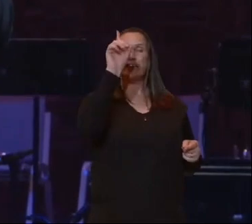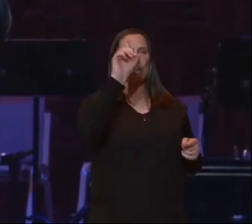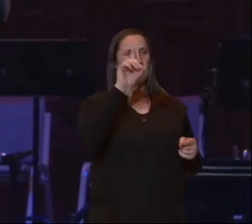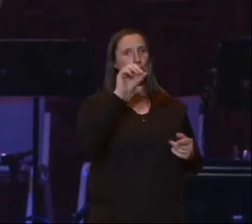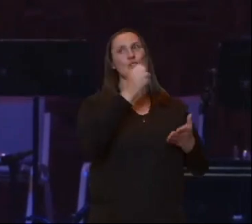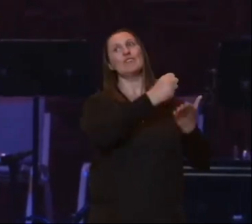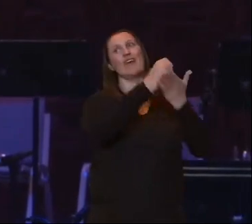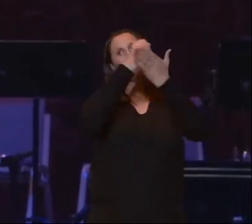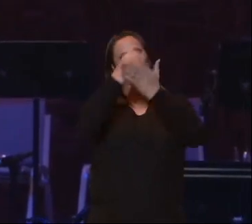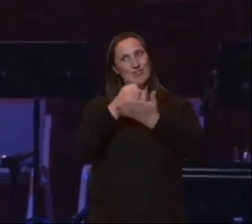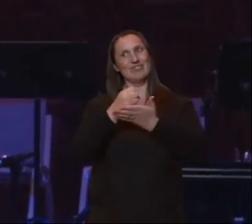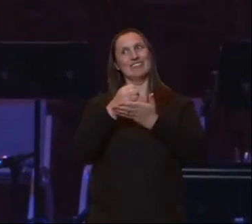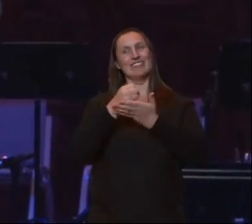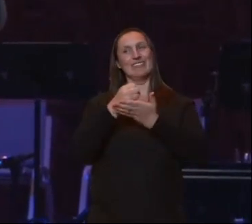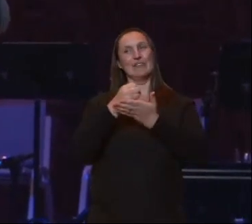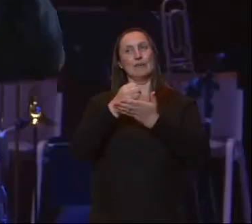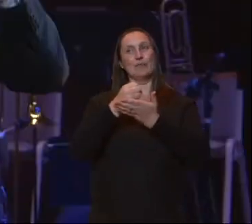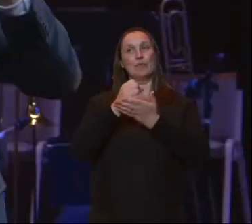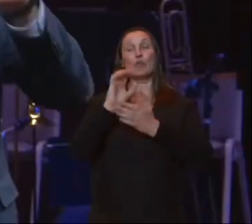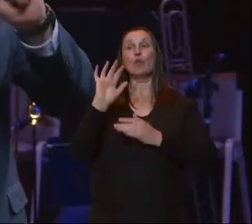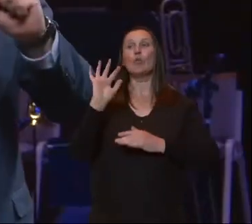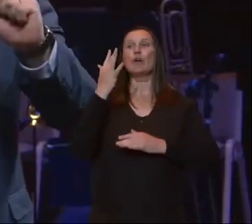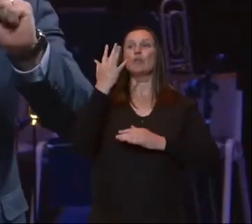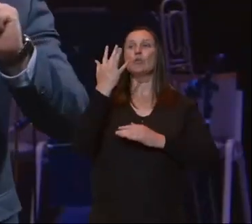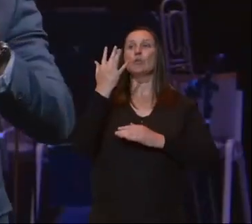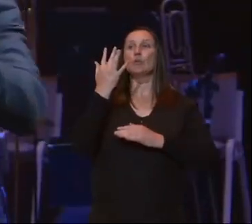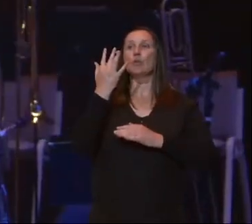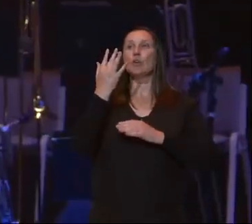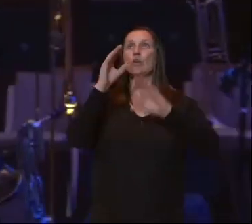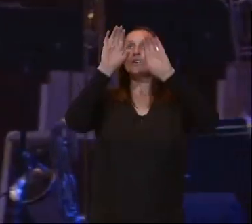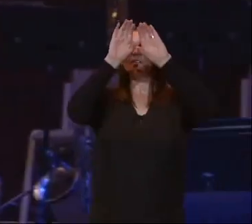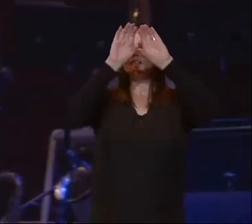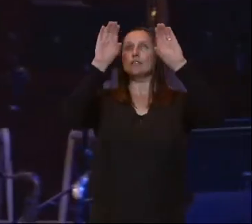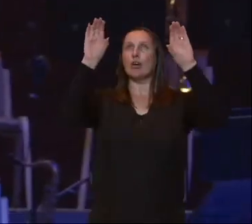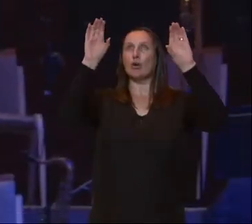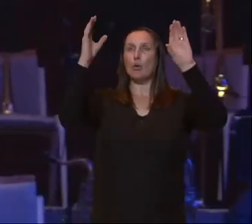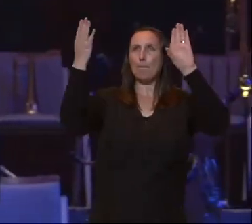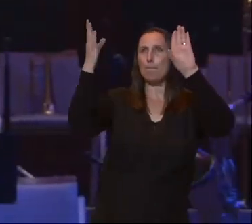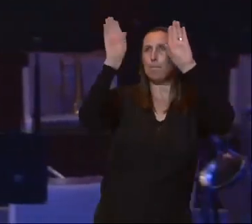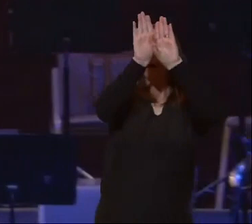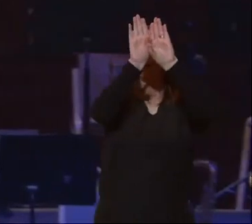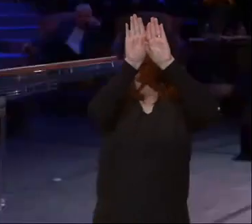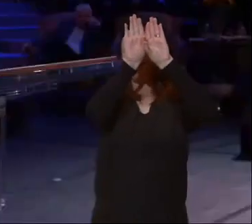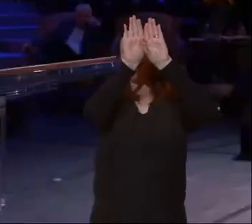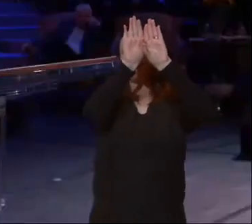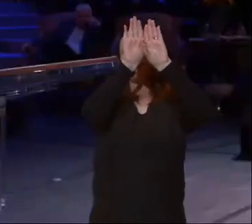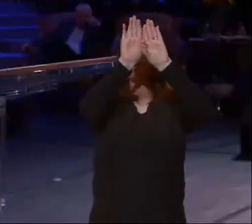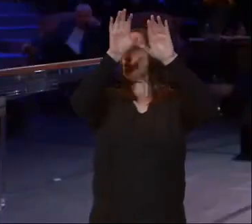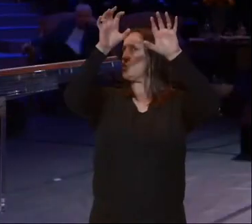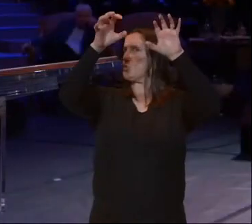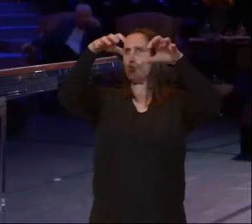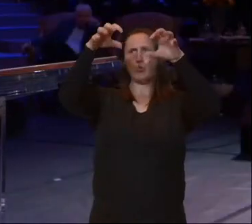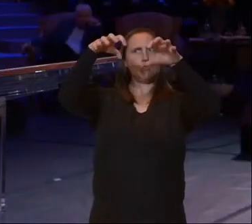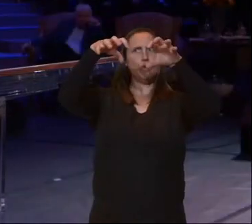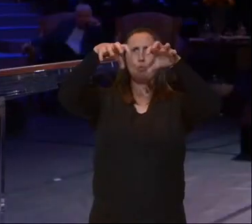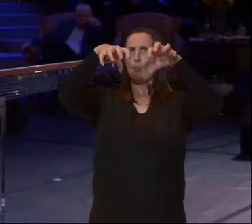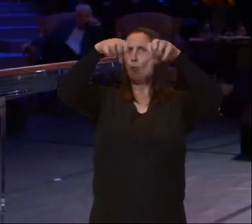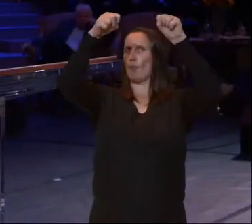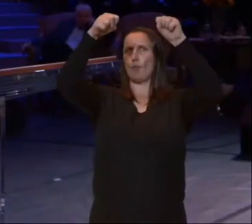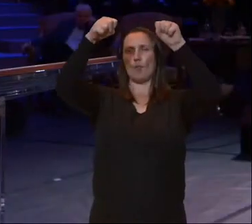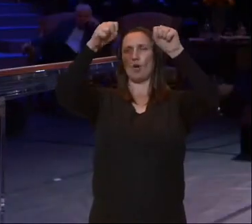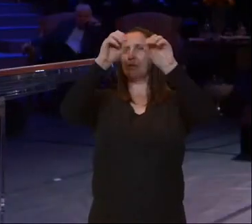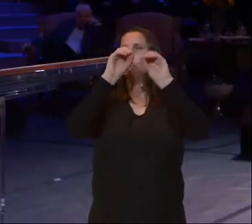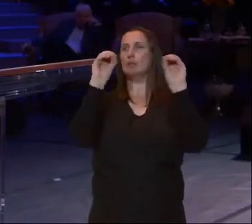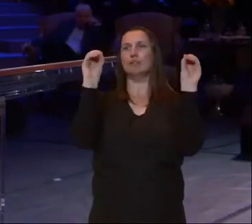Quando Deus manda fechar os céus, e durante 3 anos e meio não há chuva na casa de